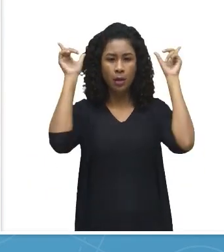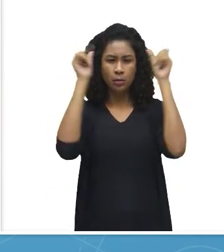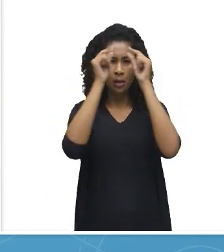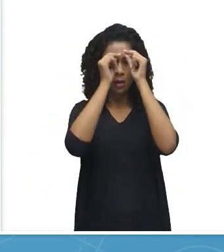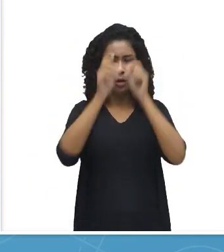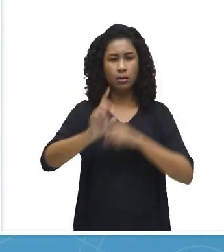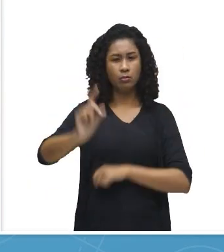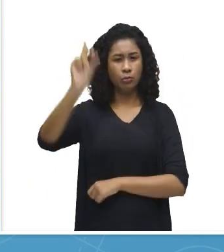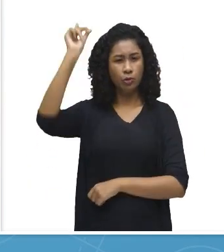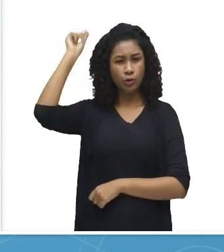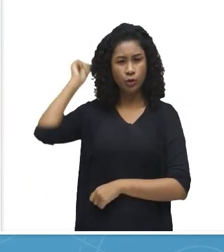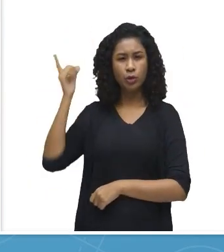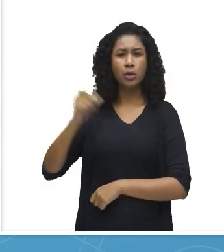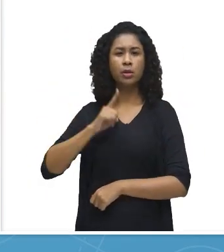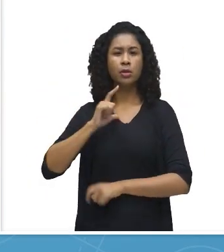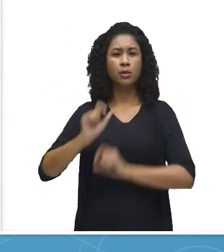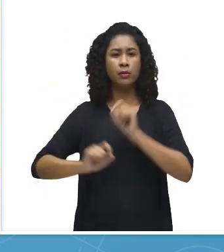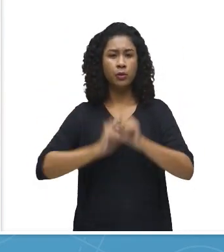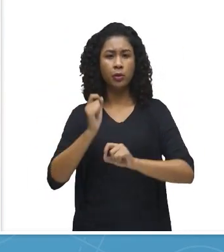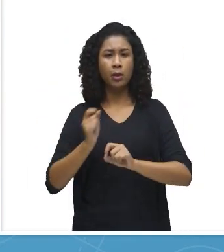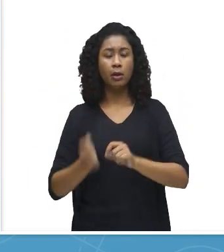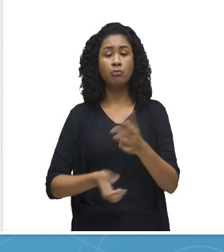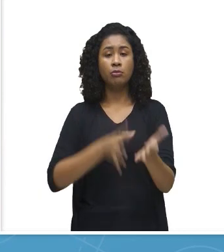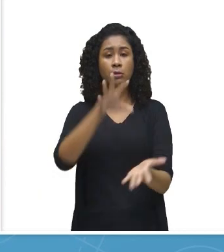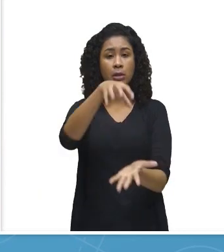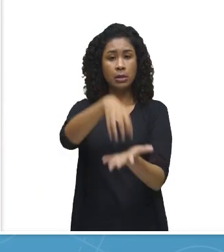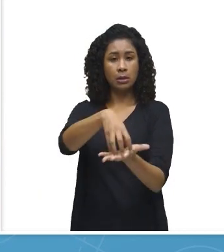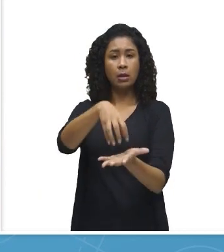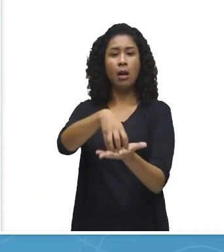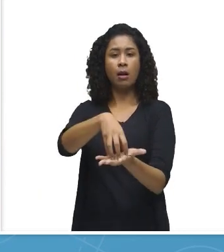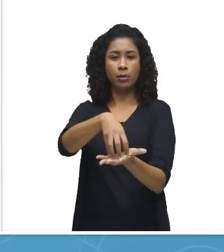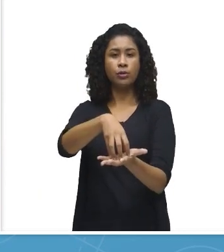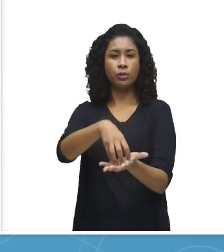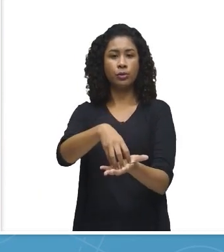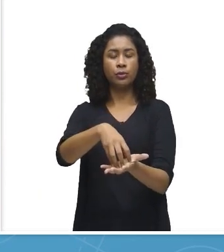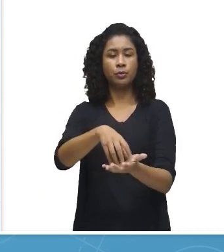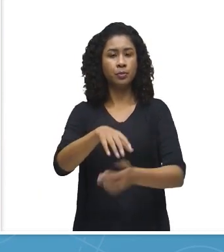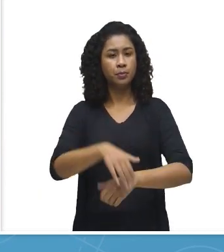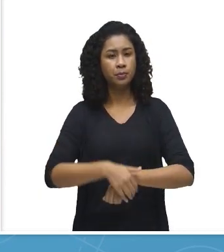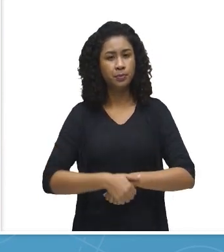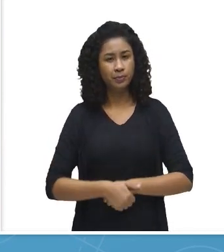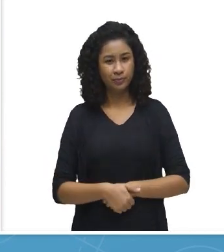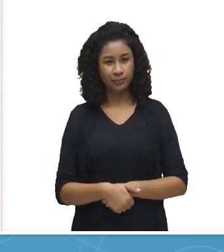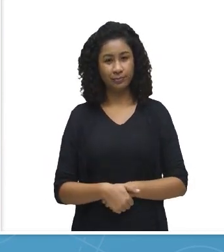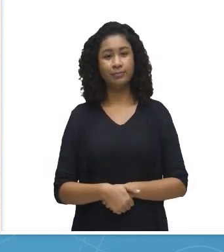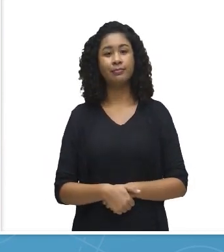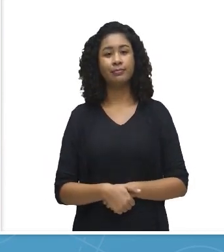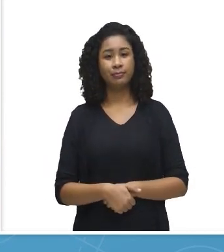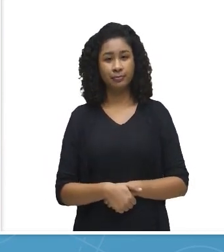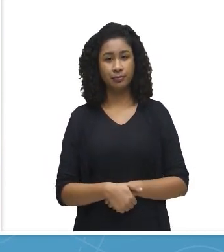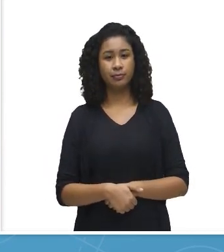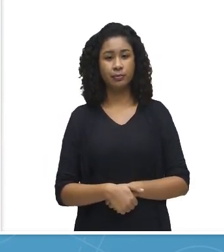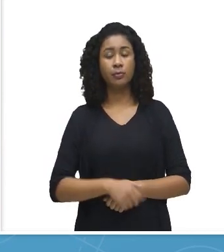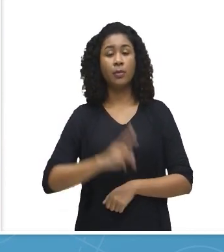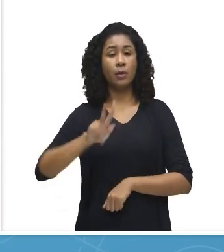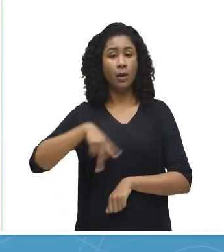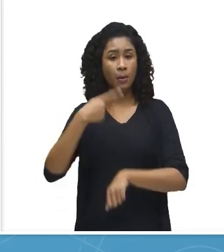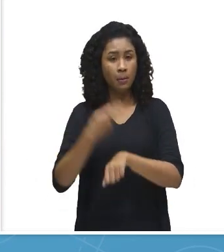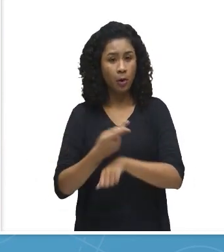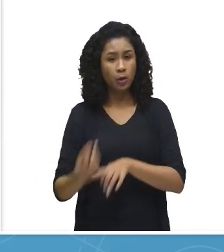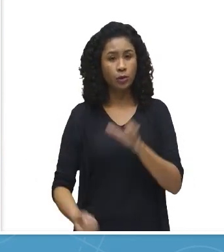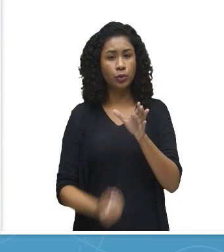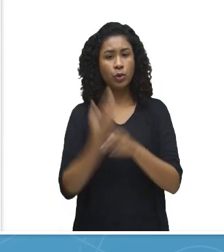antiga, e o advento das polis, das cidades e estados na Grécia antiga. Né? Depois, o surgimento